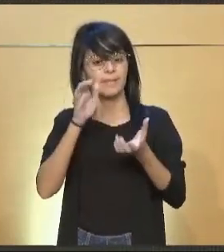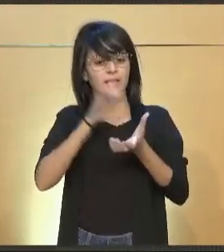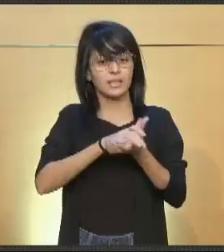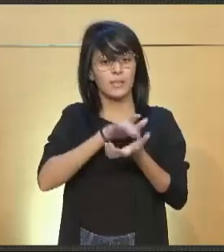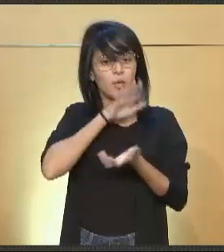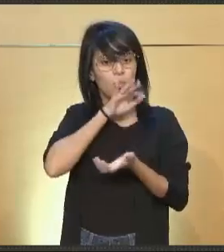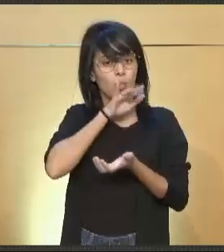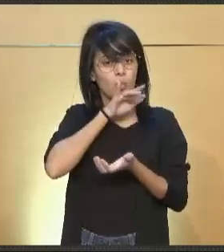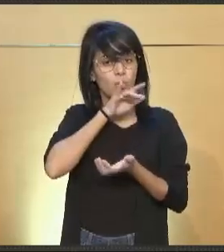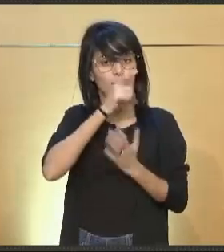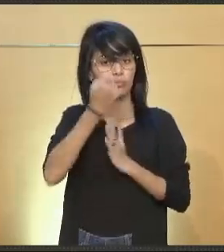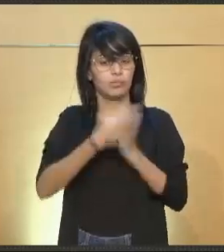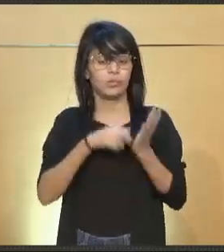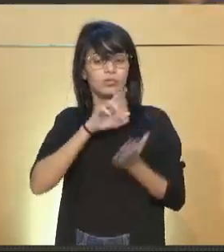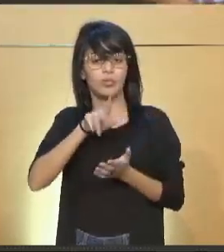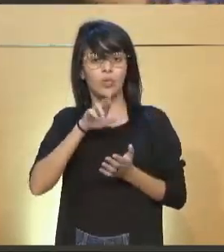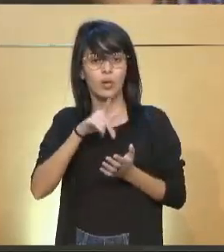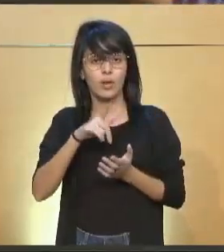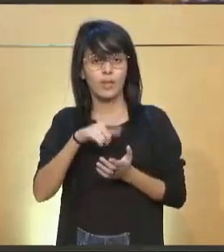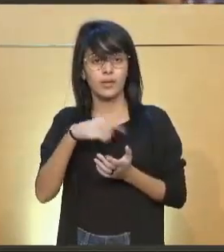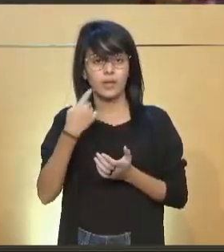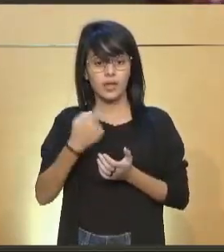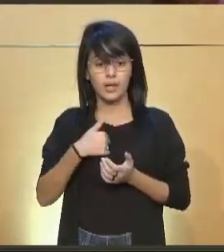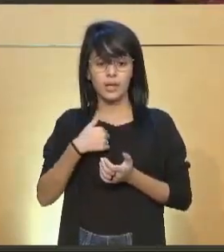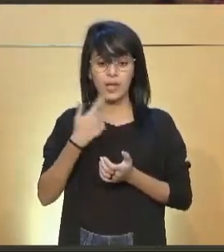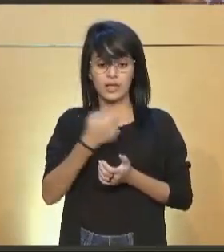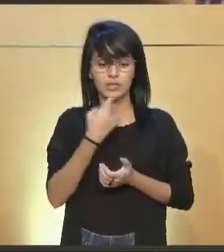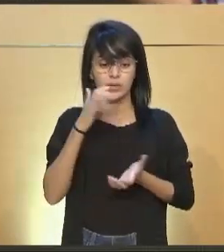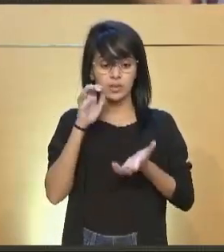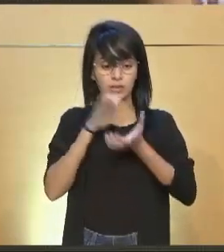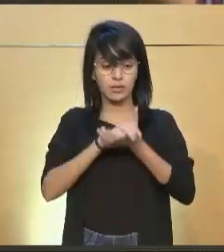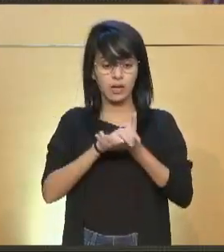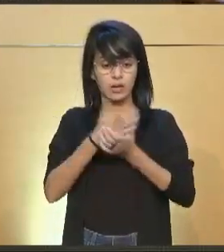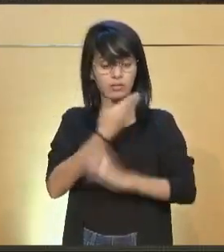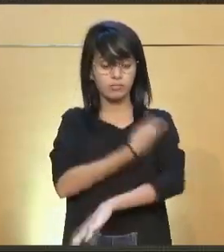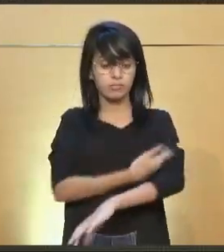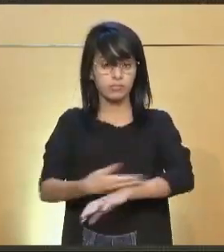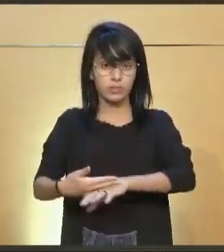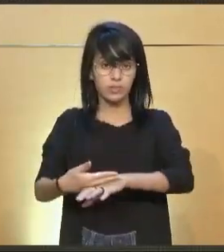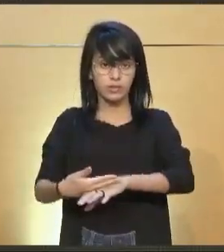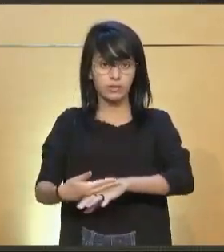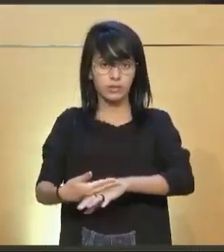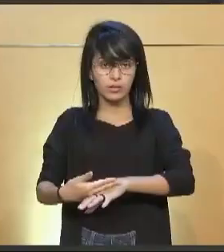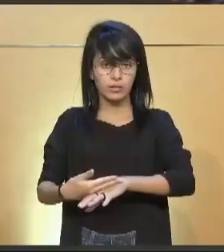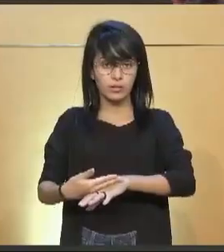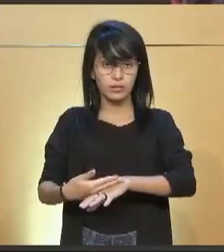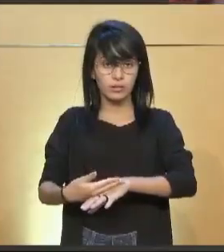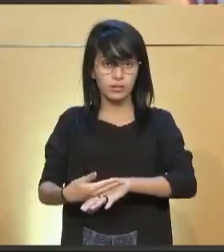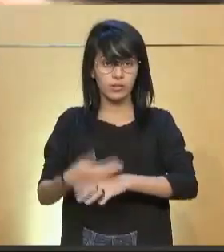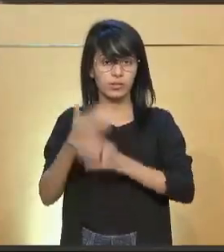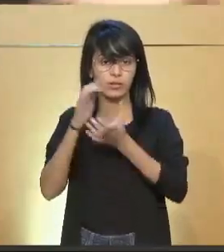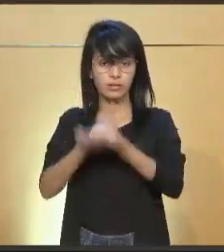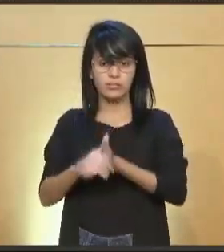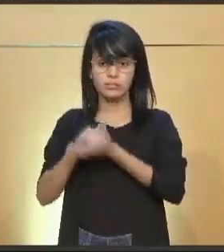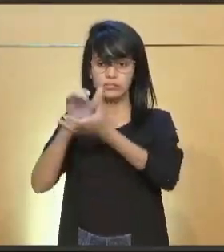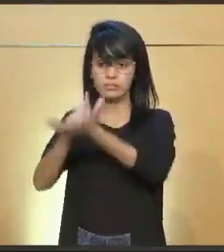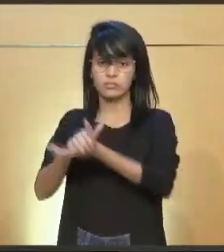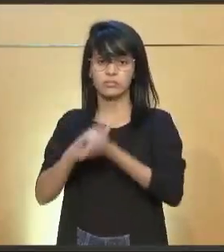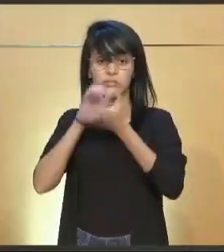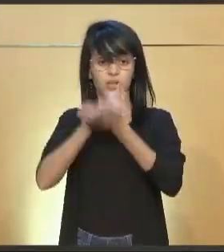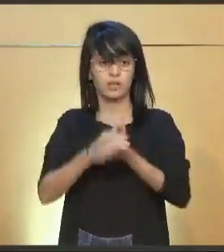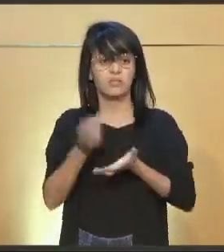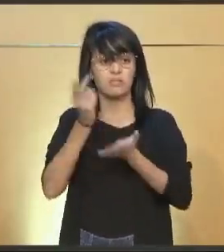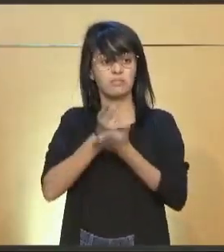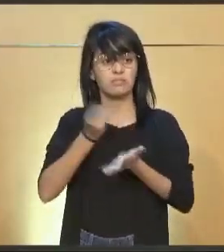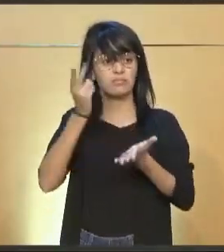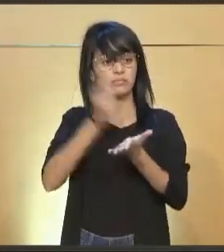ruim no texto, mas diz que se casavam como uma prática costumeira e se davam em casamento costumeiramente, ou seja, da mesma